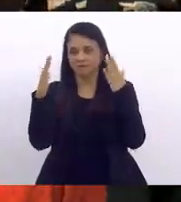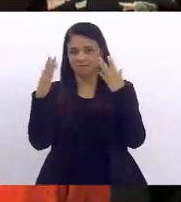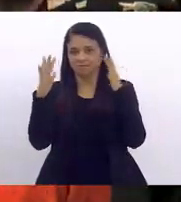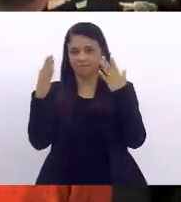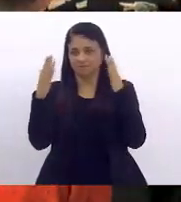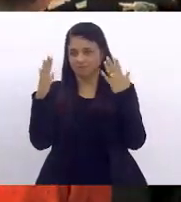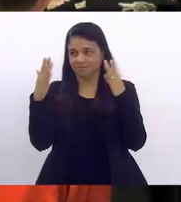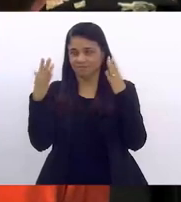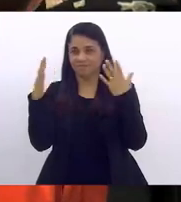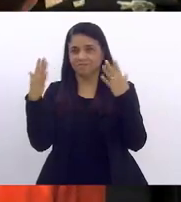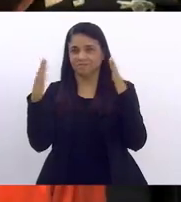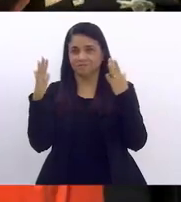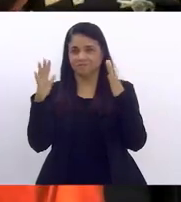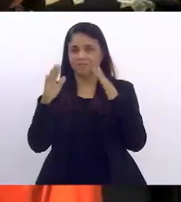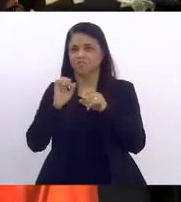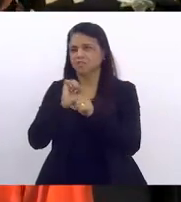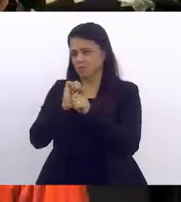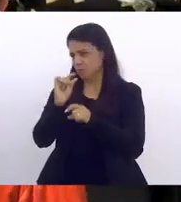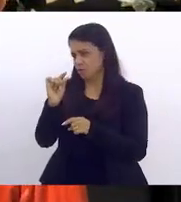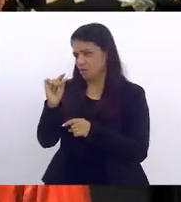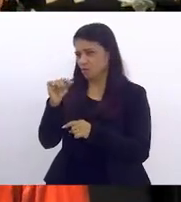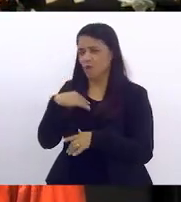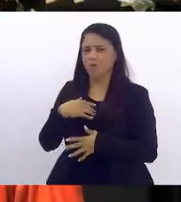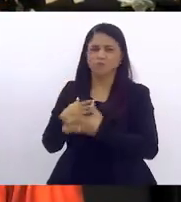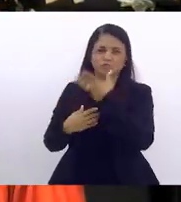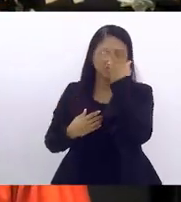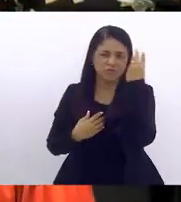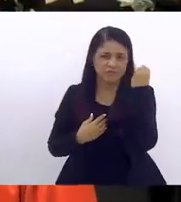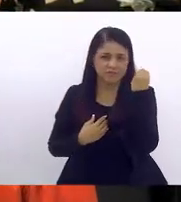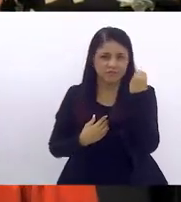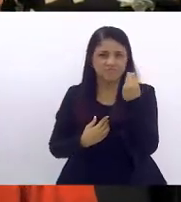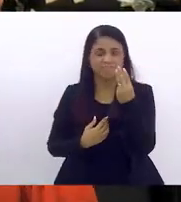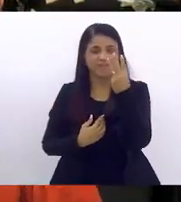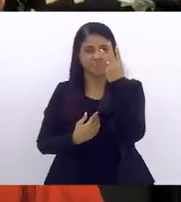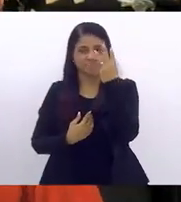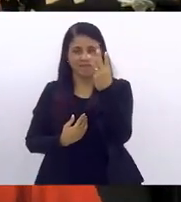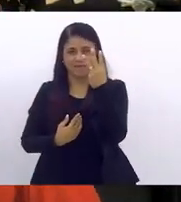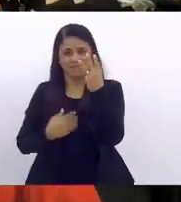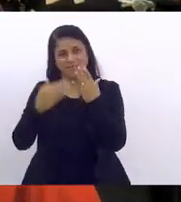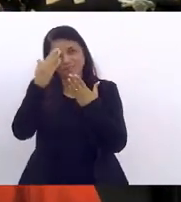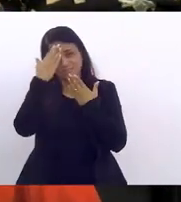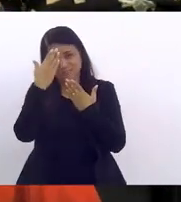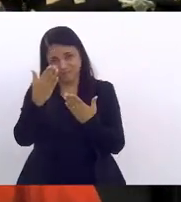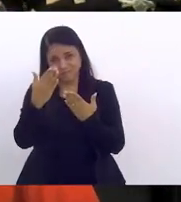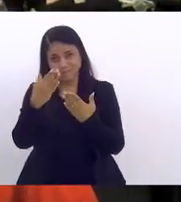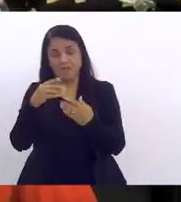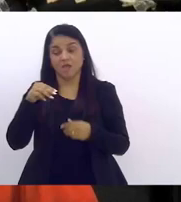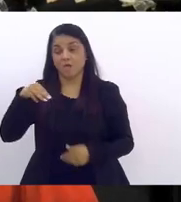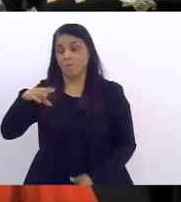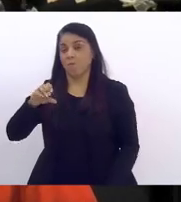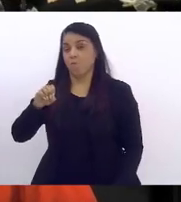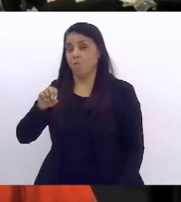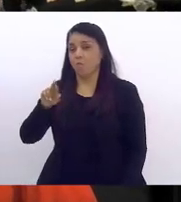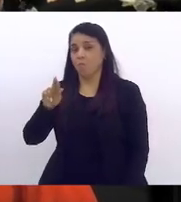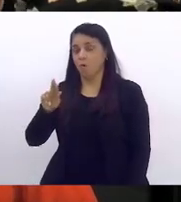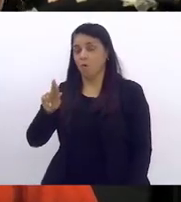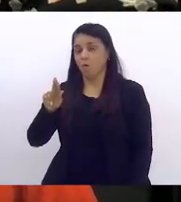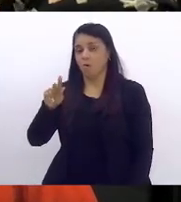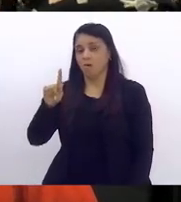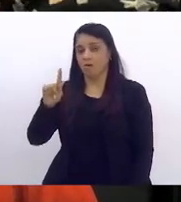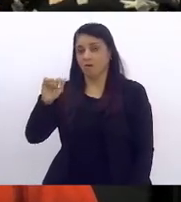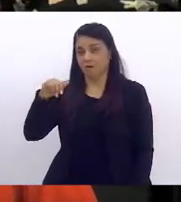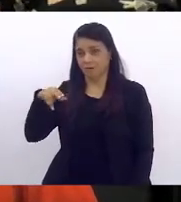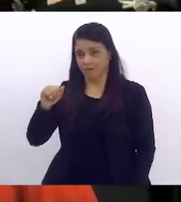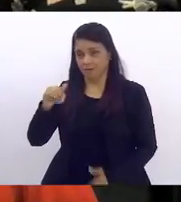Peraí, só um pouquinho. Eu esqueci de fazer 3 agradecimentos. Um à Morgana,